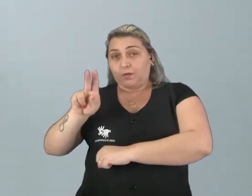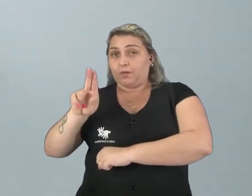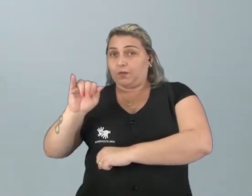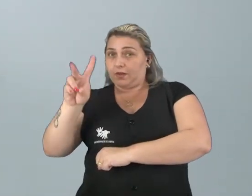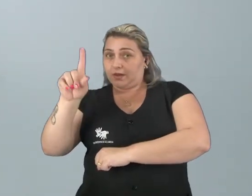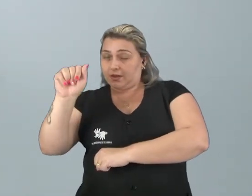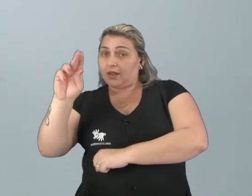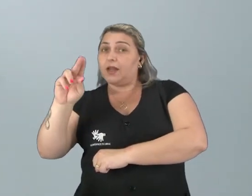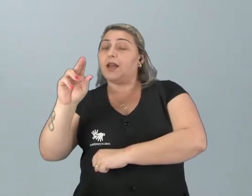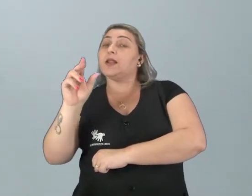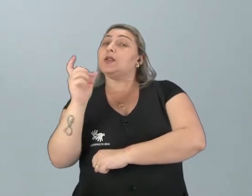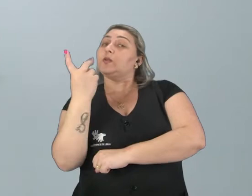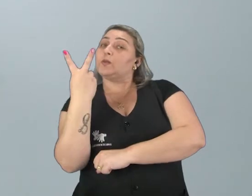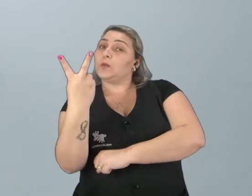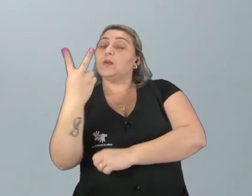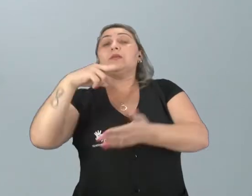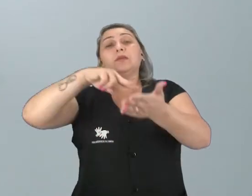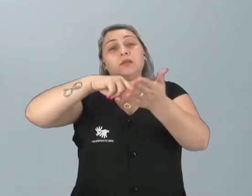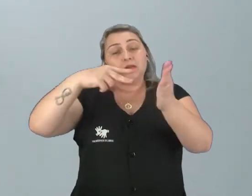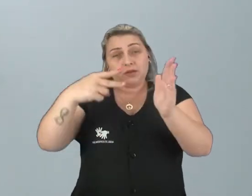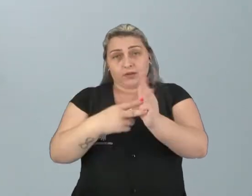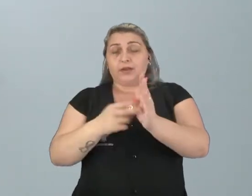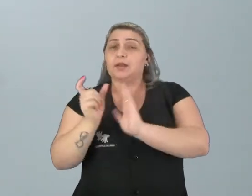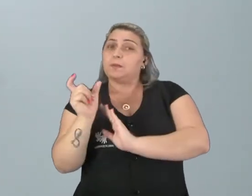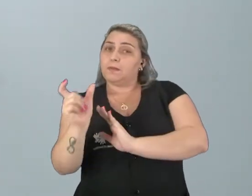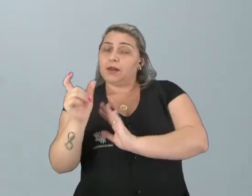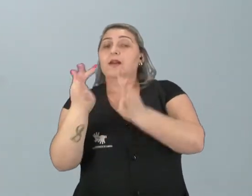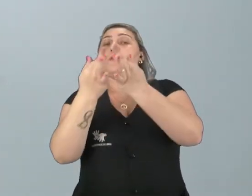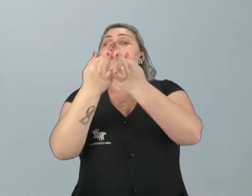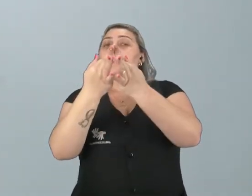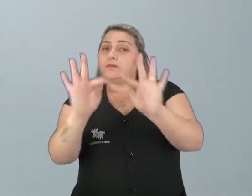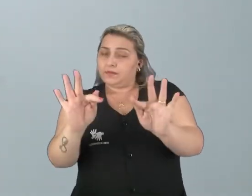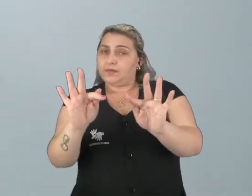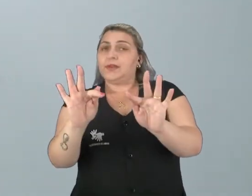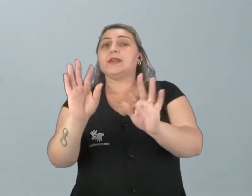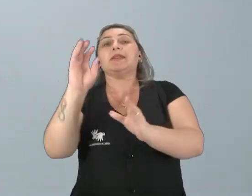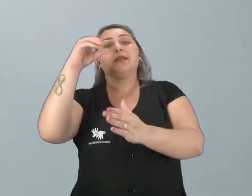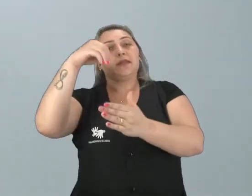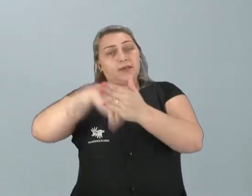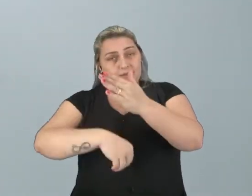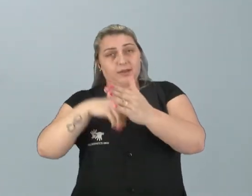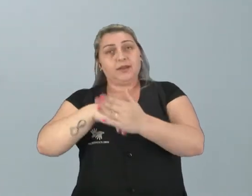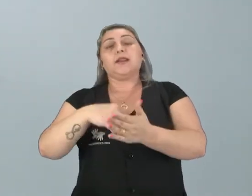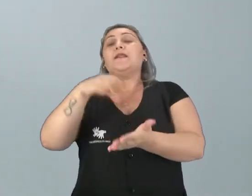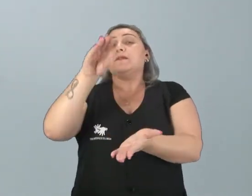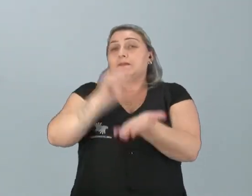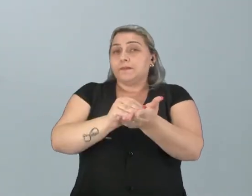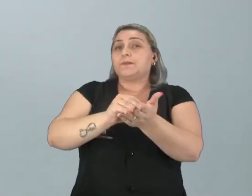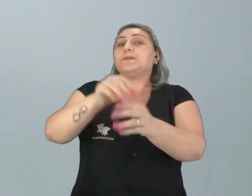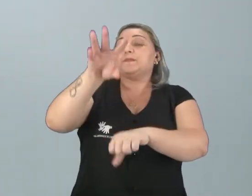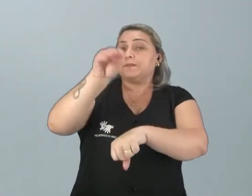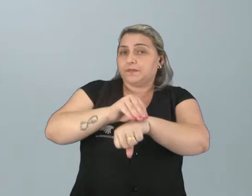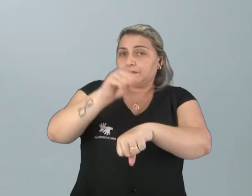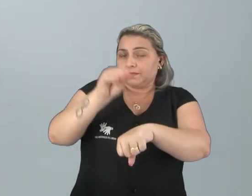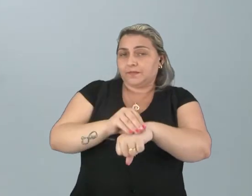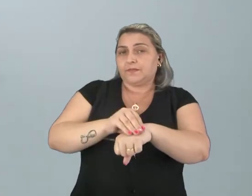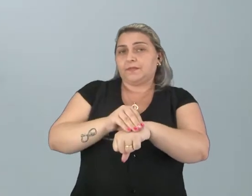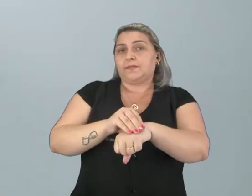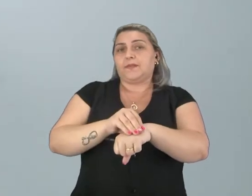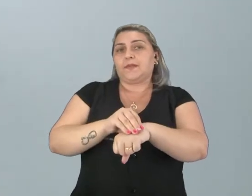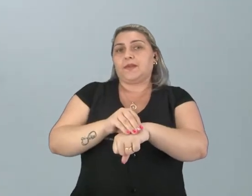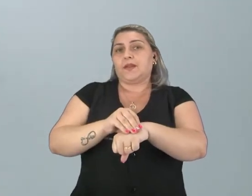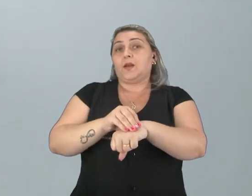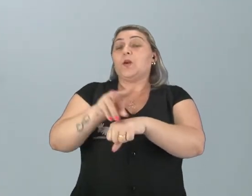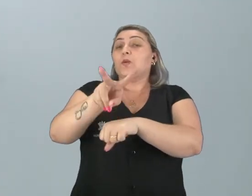uma palavra ou uma expressão. Mas lembrem, gente, que a ambiguidade, como vício de linguagem, é quando